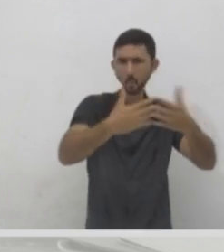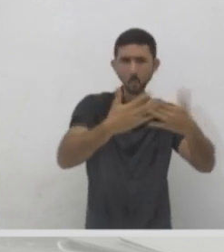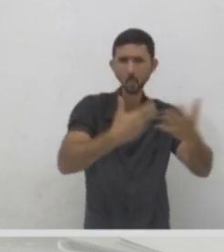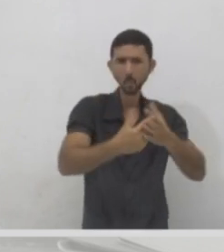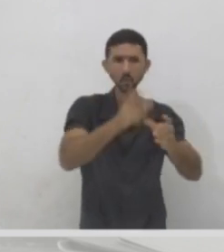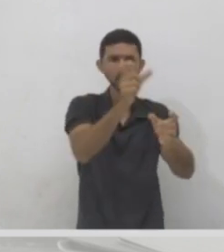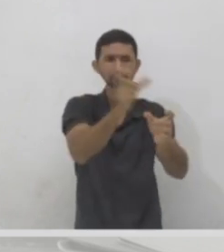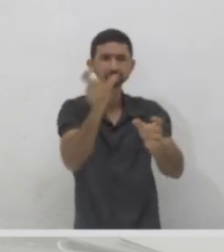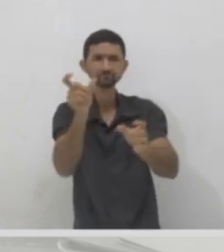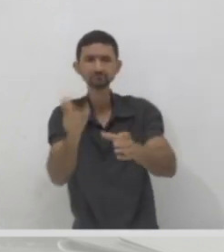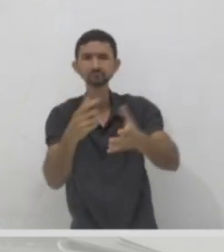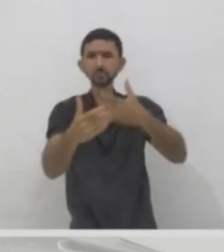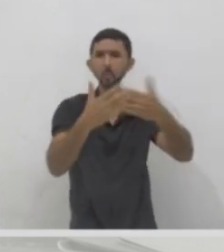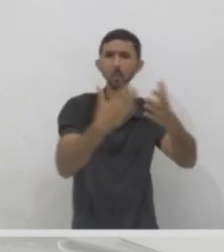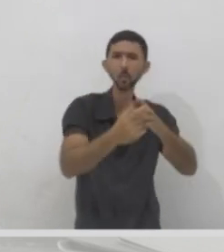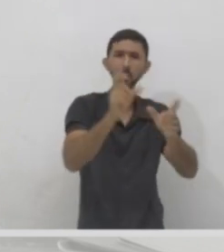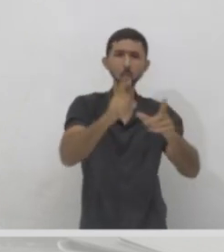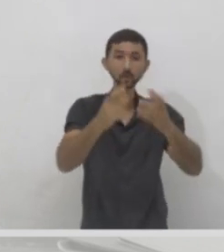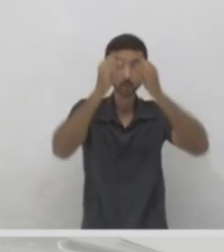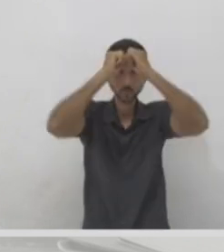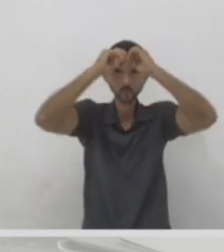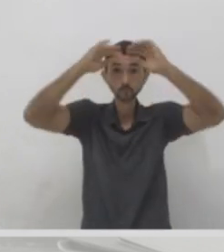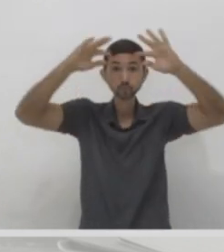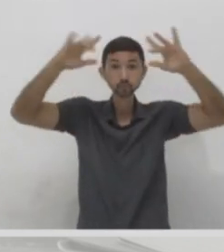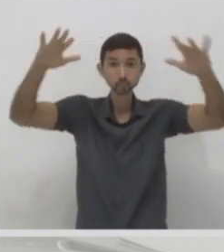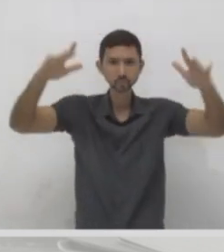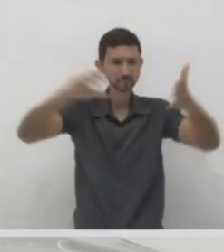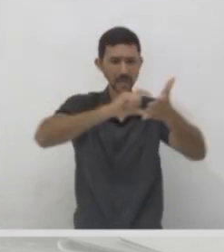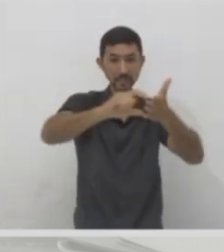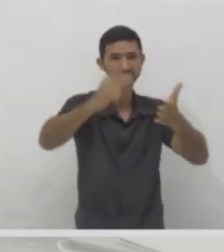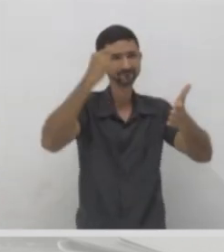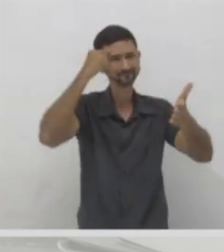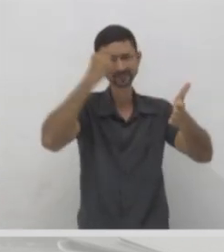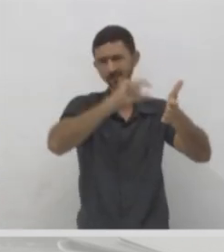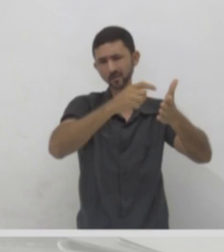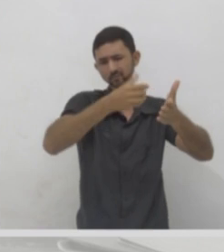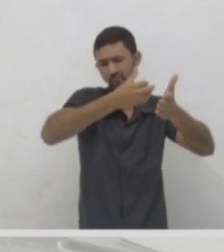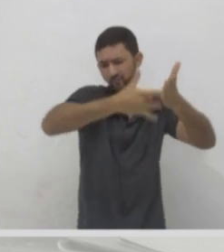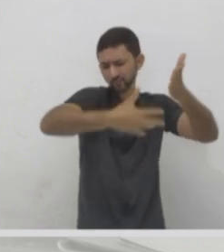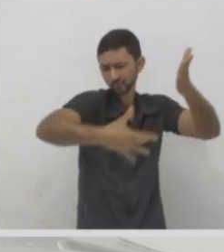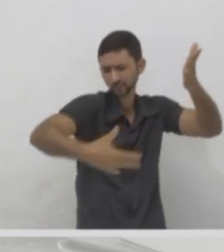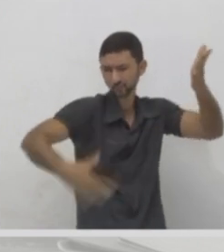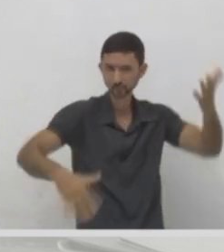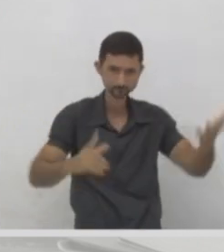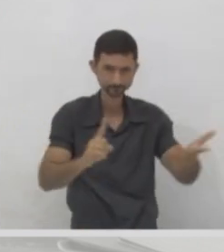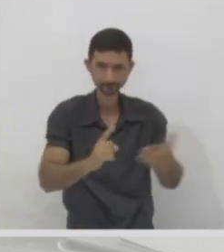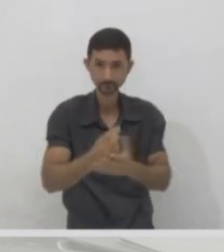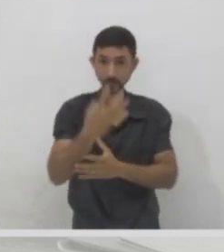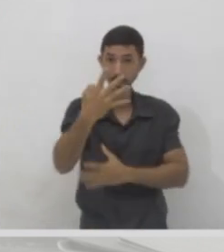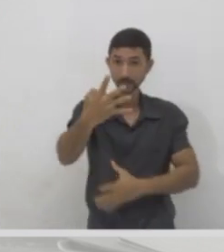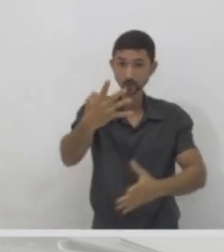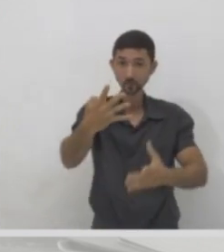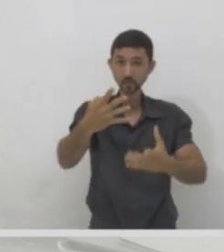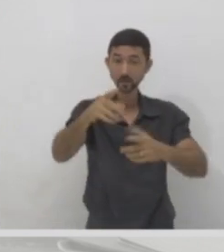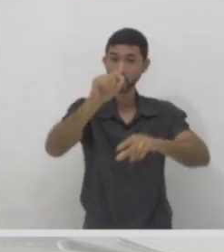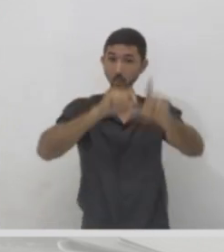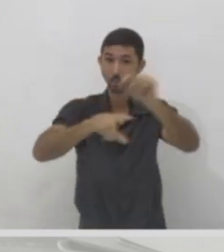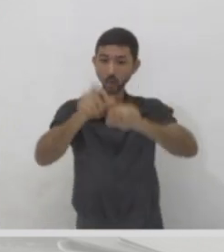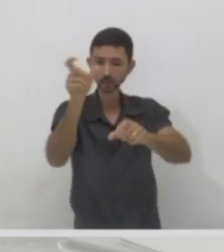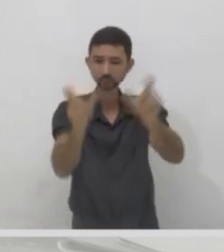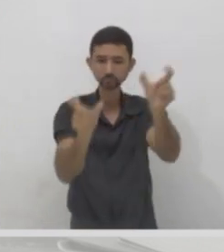imaginação fluir. Por favor, não pense em número de linhas, tudo bem? Você vai escolher 4 personagens, o local,